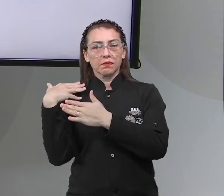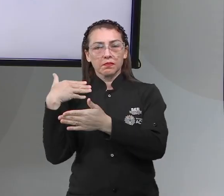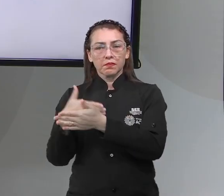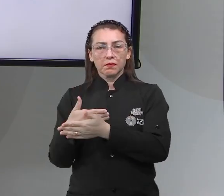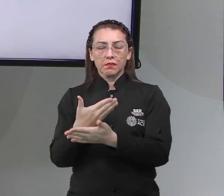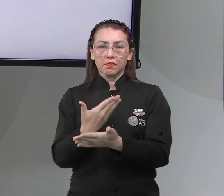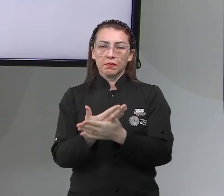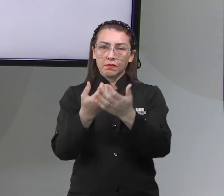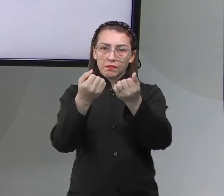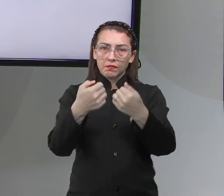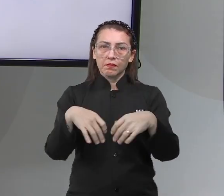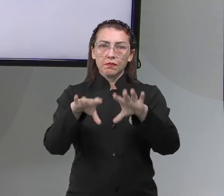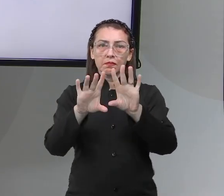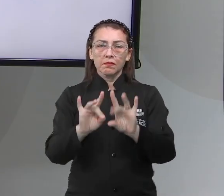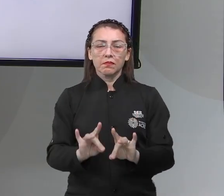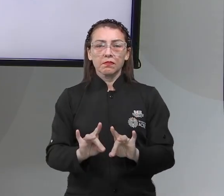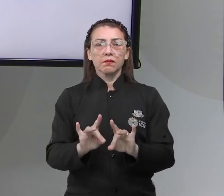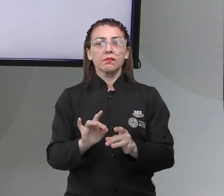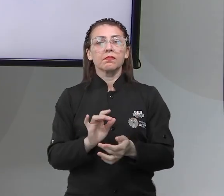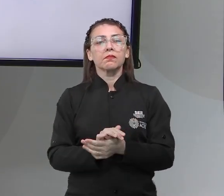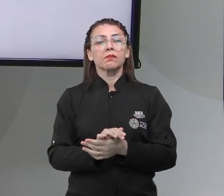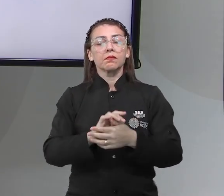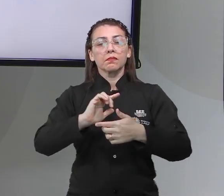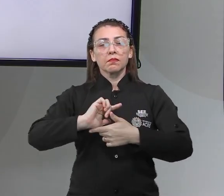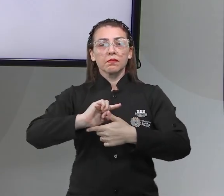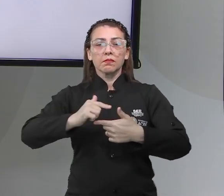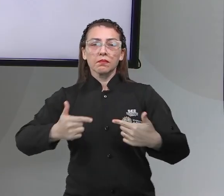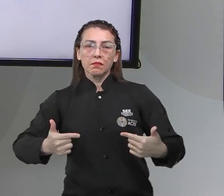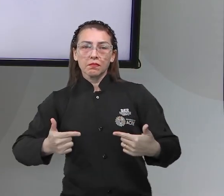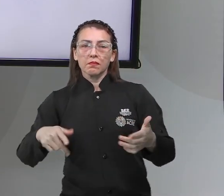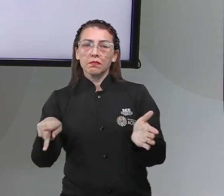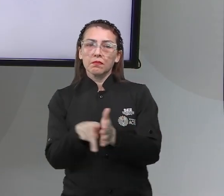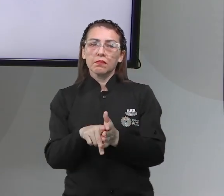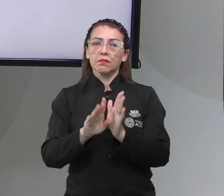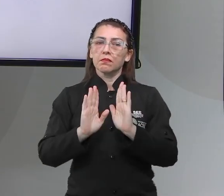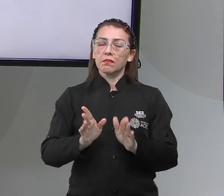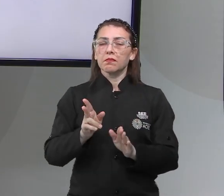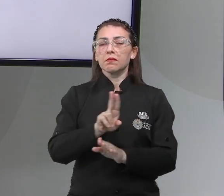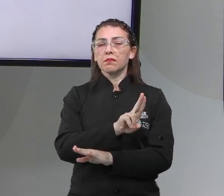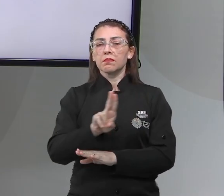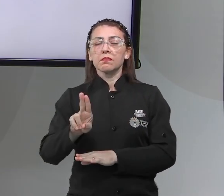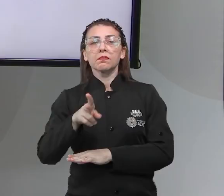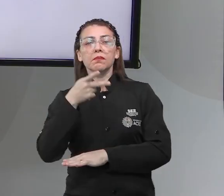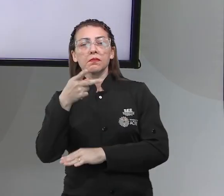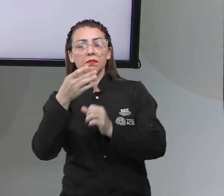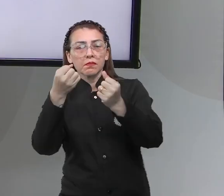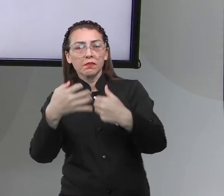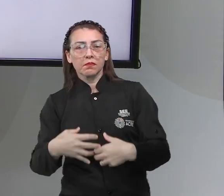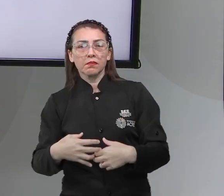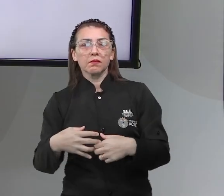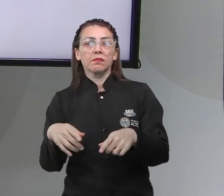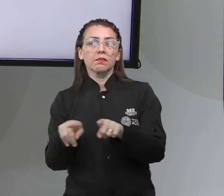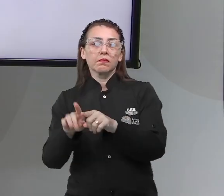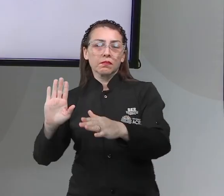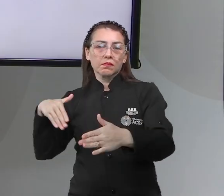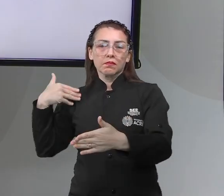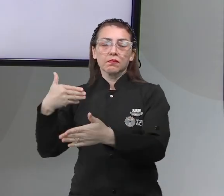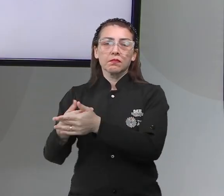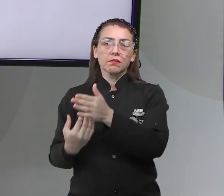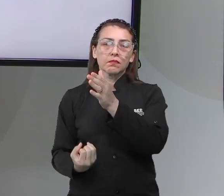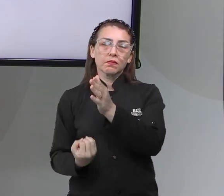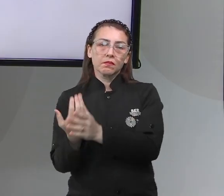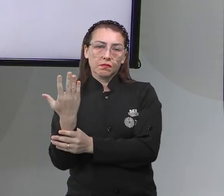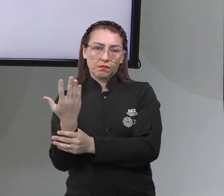dessa explicação. O poder tradicional, como o próprio nome já sugere, ele advém e ele tem